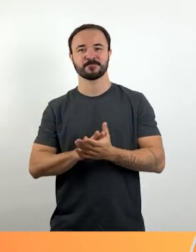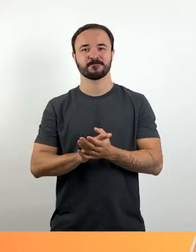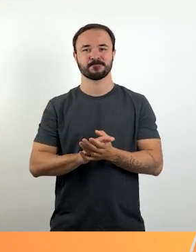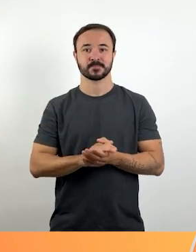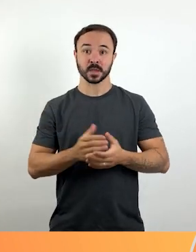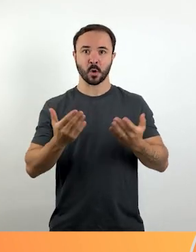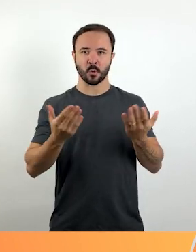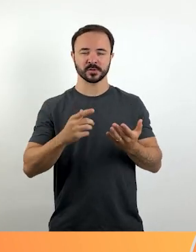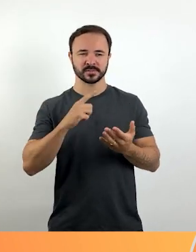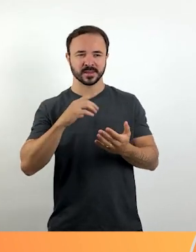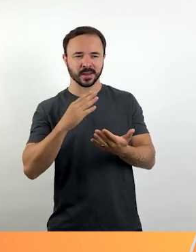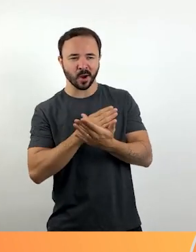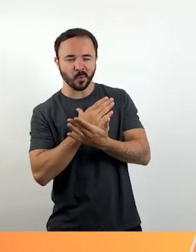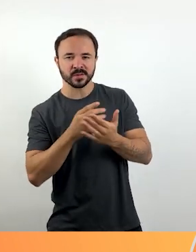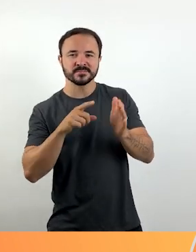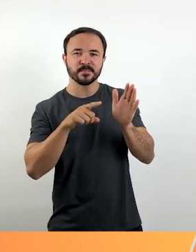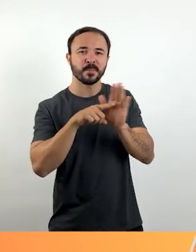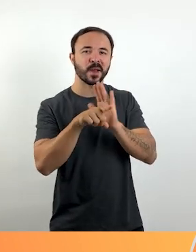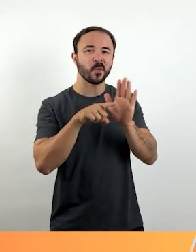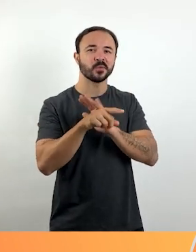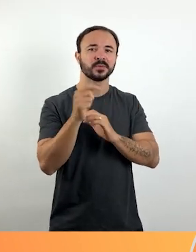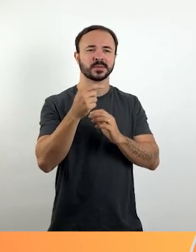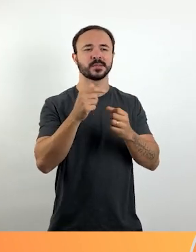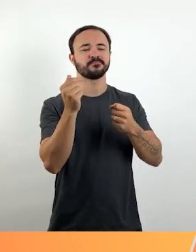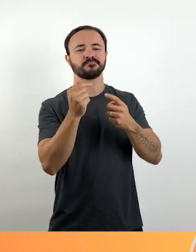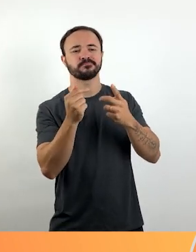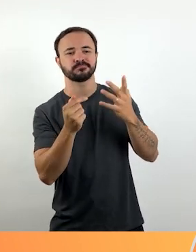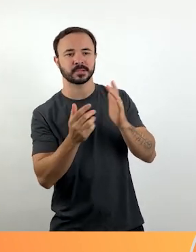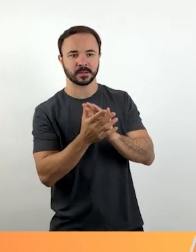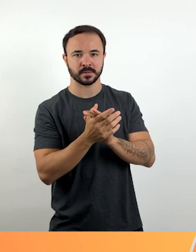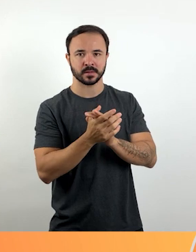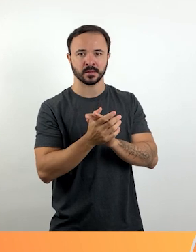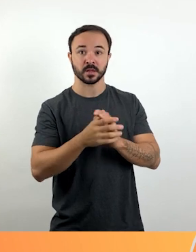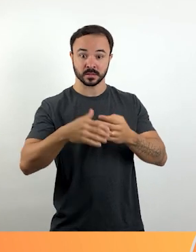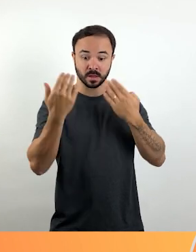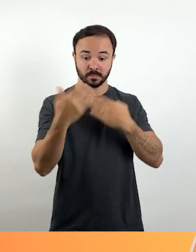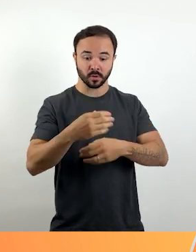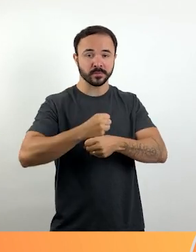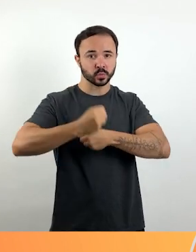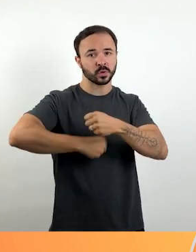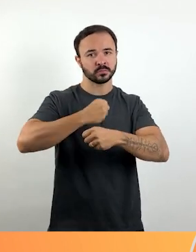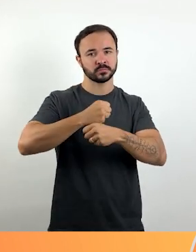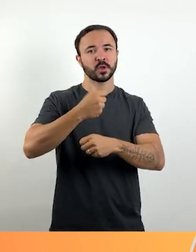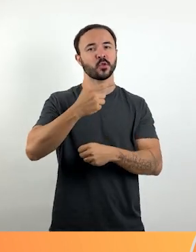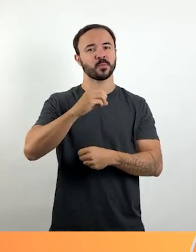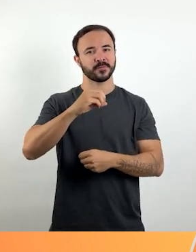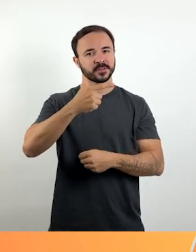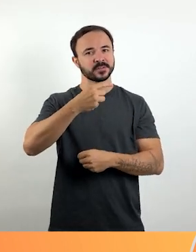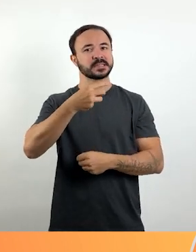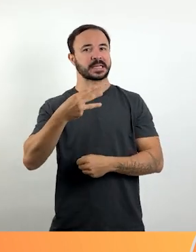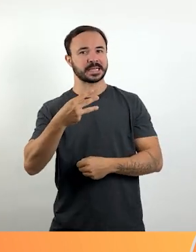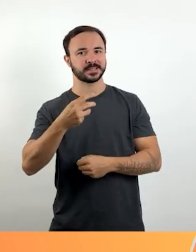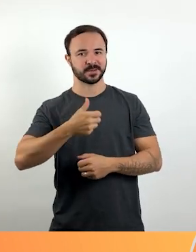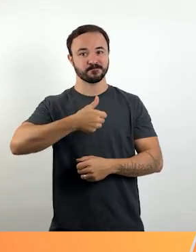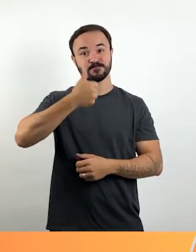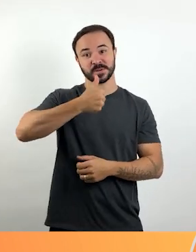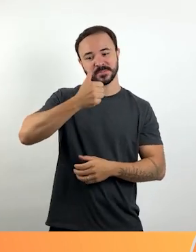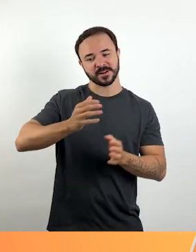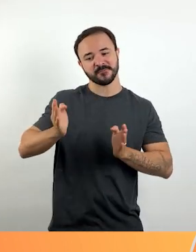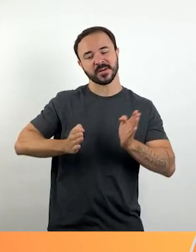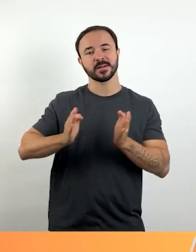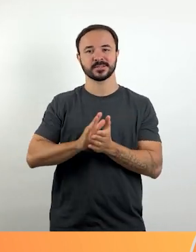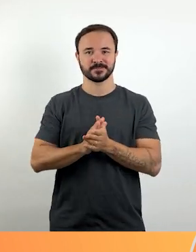aqui algumas questões referente à prova de 2023, primeira fase. Aqui é para os alunos